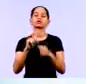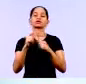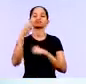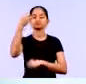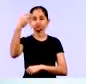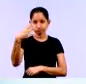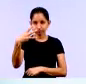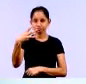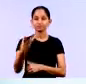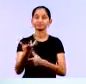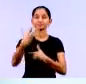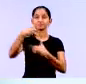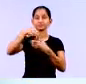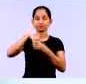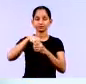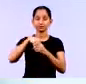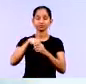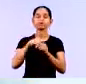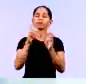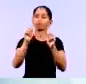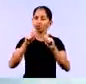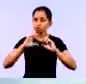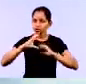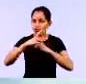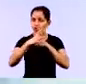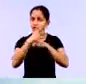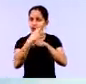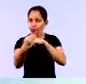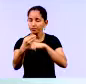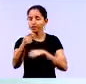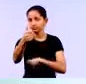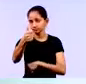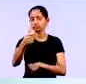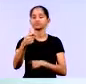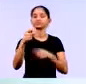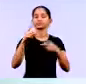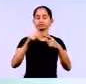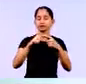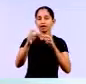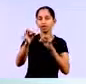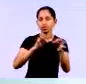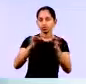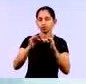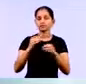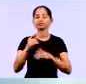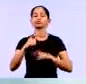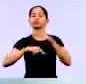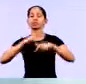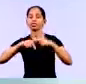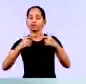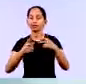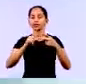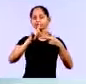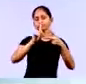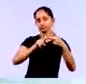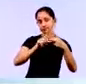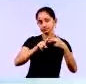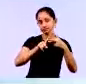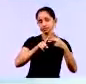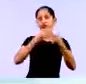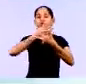3 peças. Vamos lá? Anotem quem quiser. Orçamento de mão de obras, orçamento